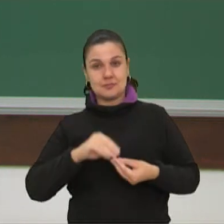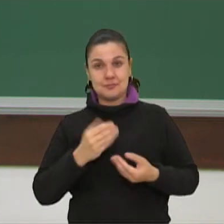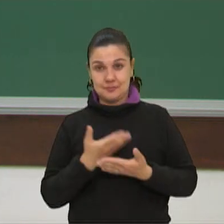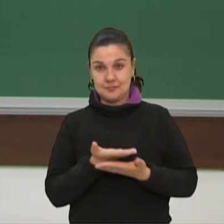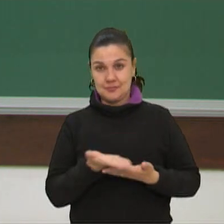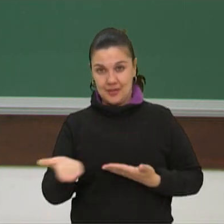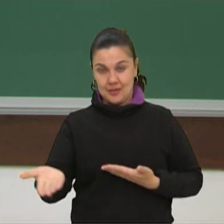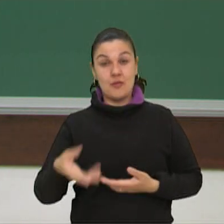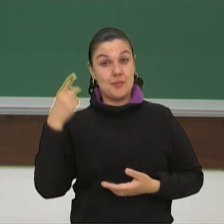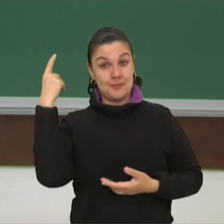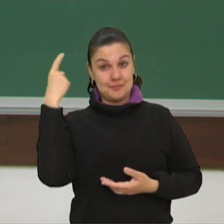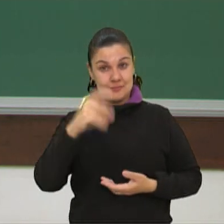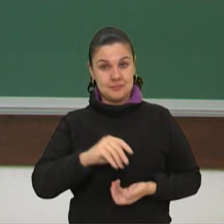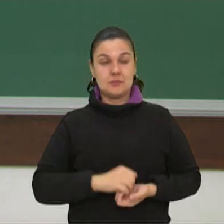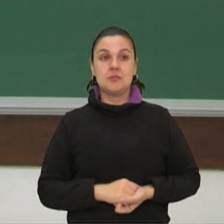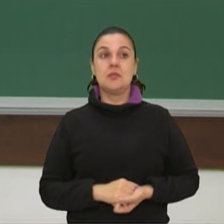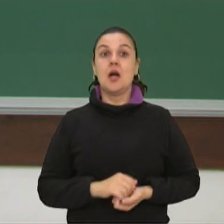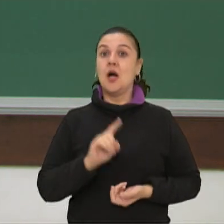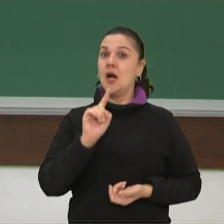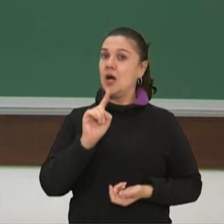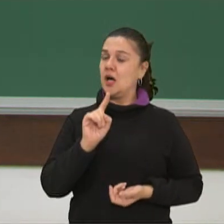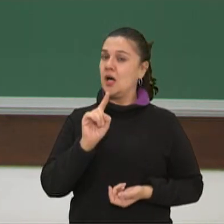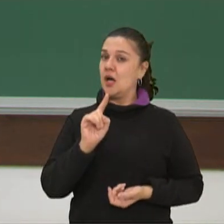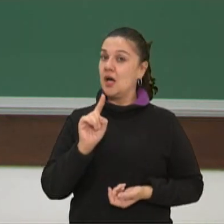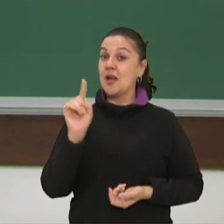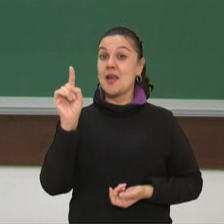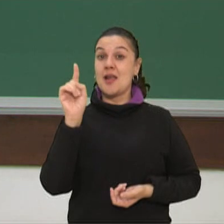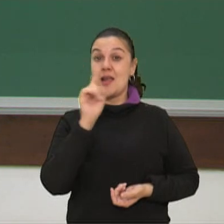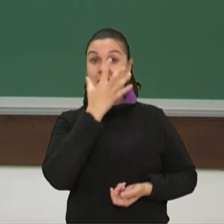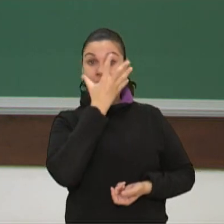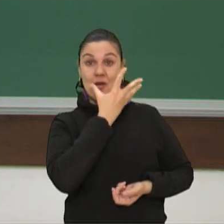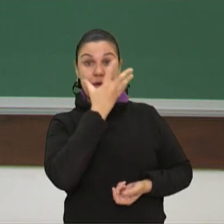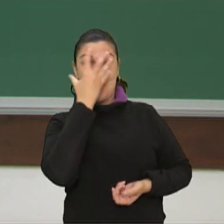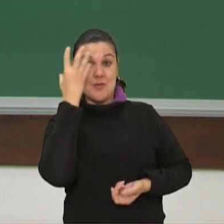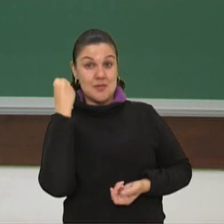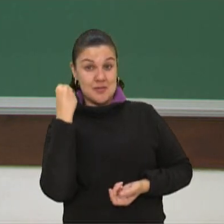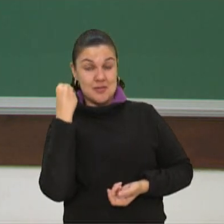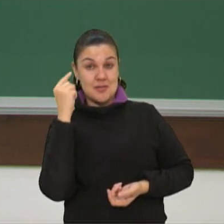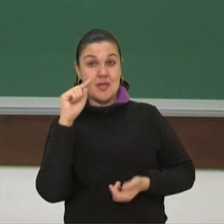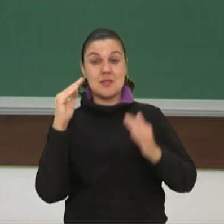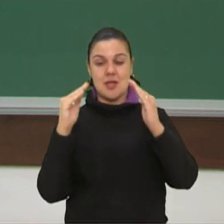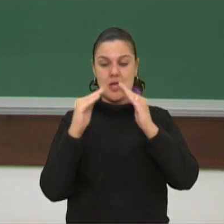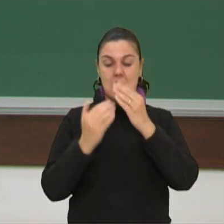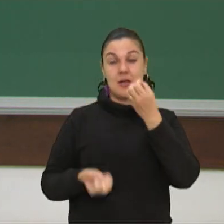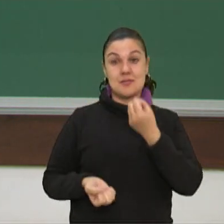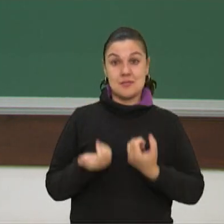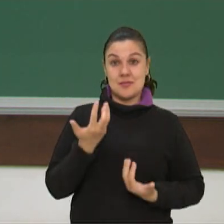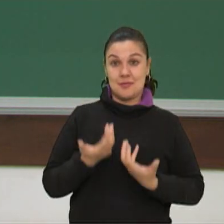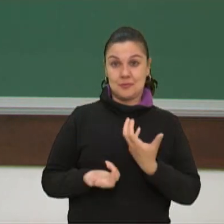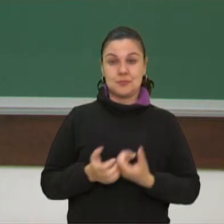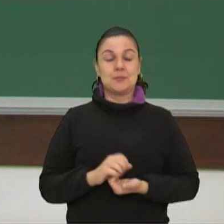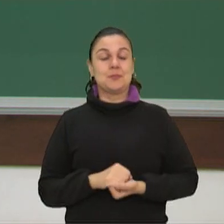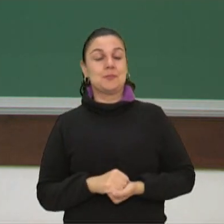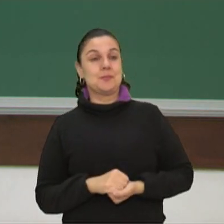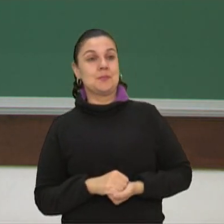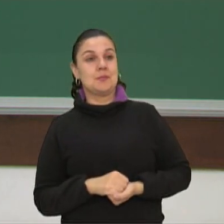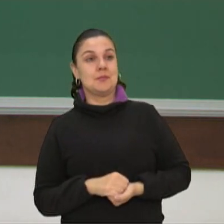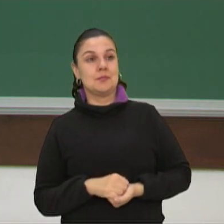aula. Bora continuar? Ei, lembra onde nós paramos? Casas de fundição.